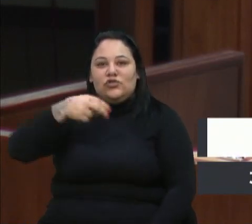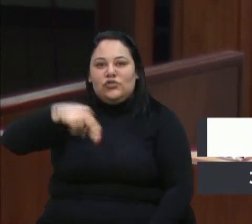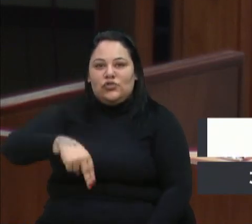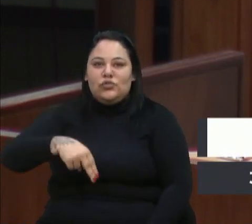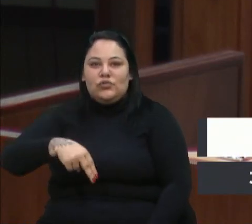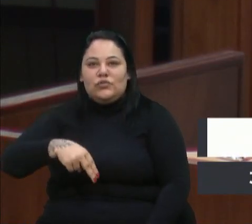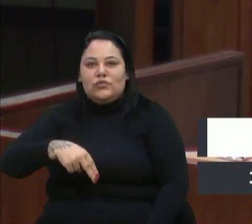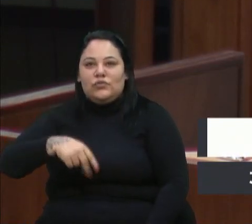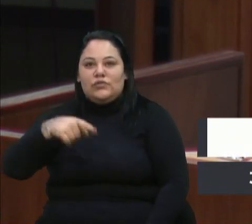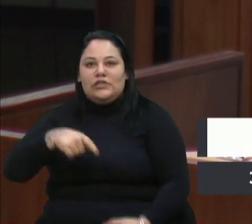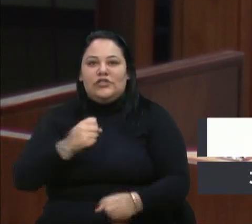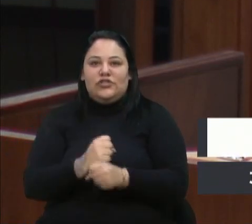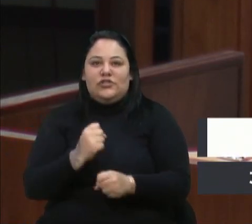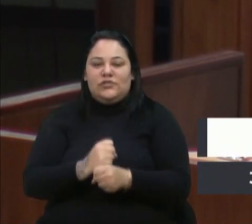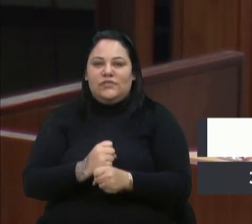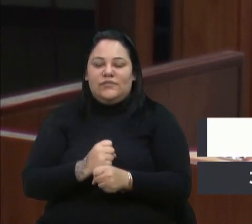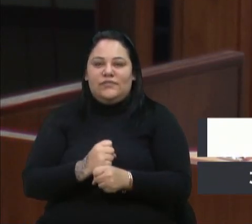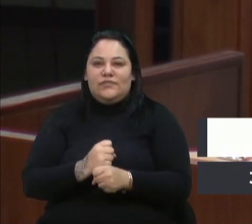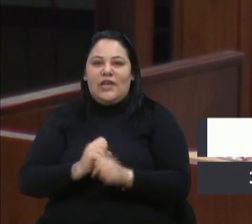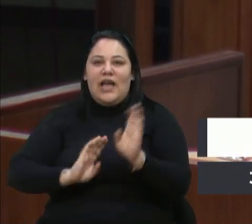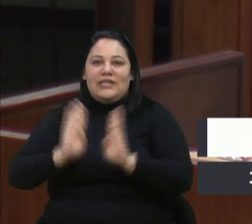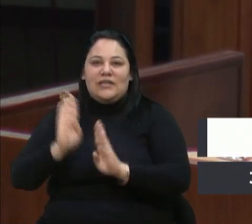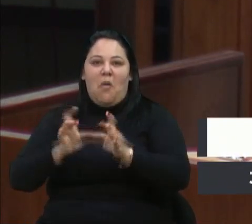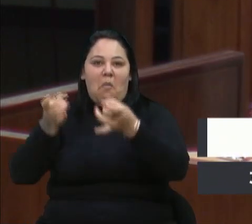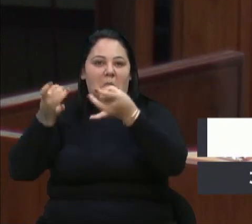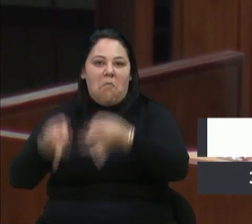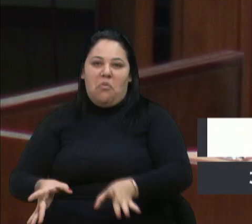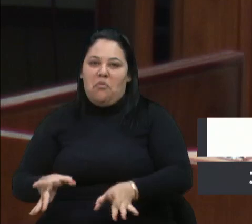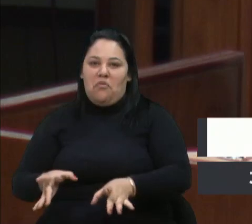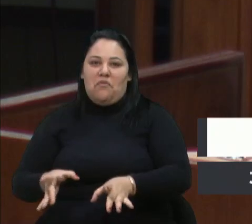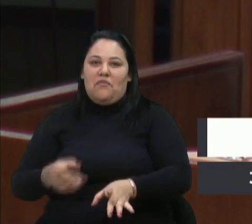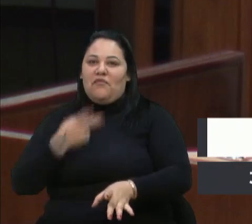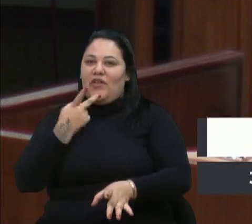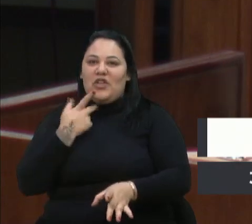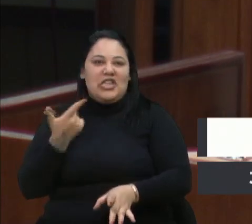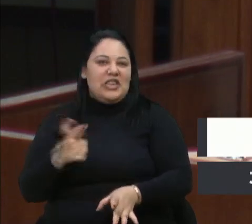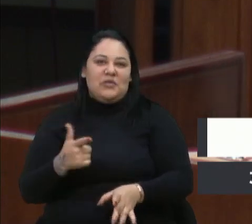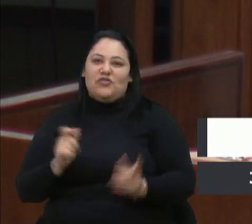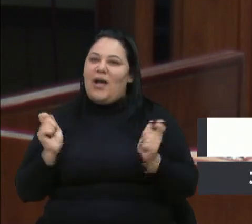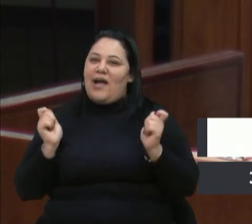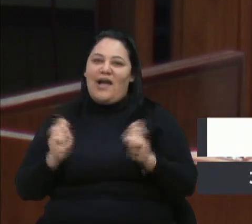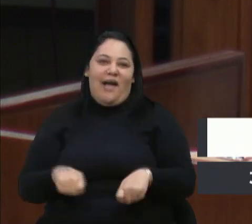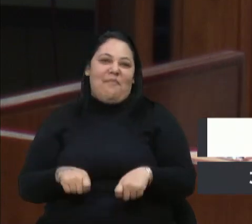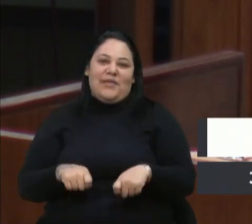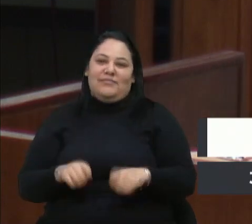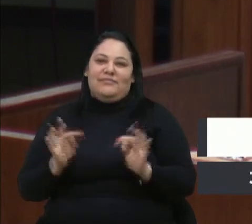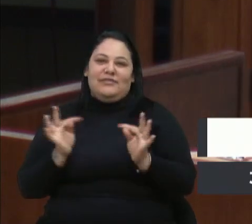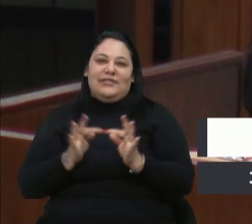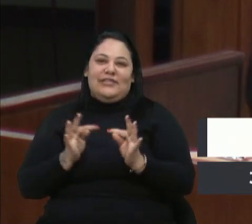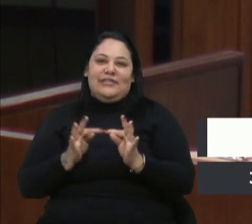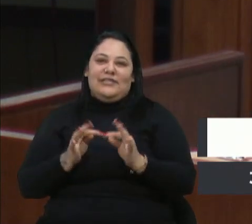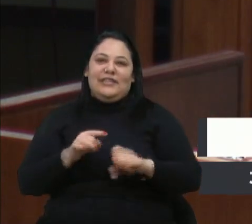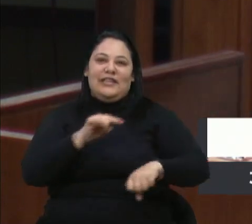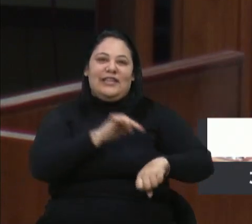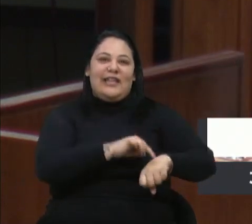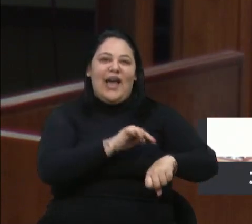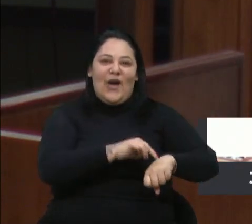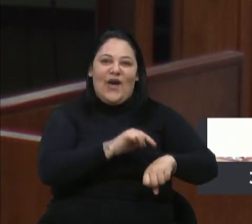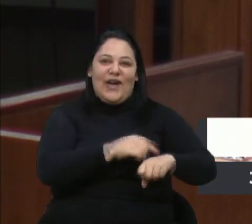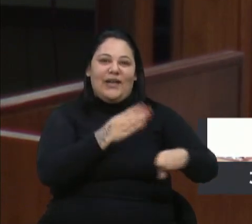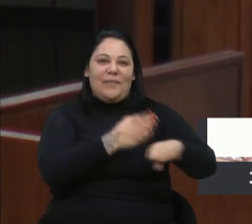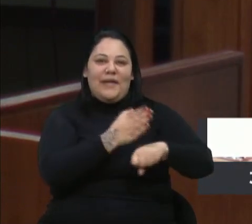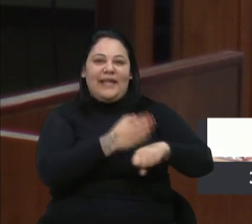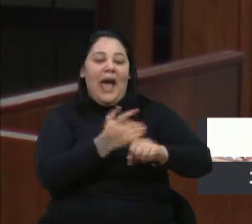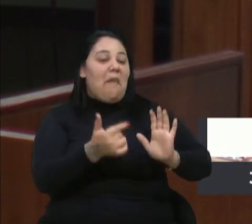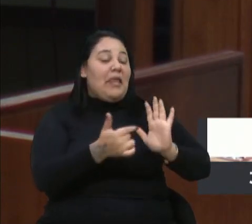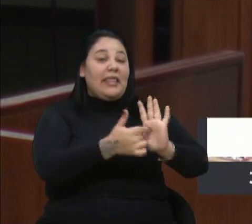Salver desistiu formalmente de fazer a obra, alegando incapacidade técnica. Na hora de participar, eles apresentam tudo aquilo que